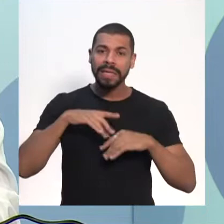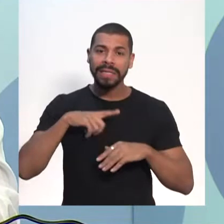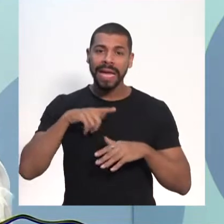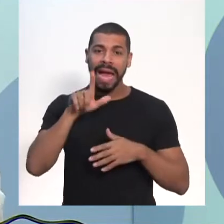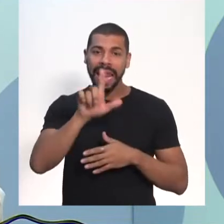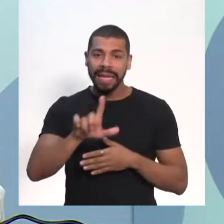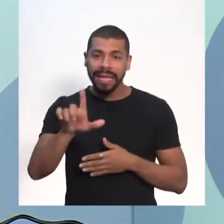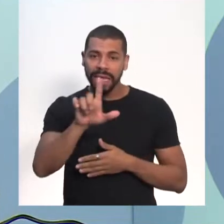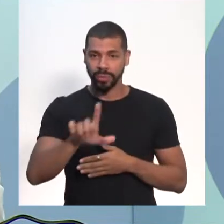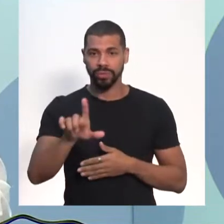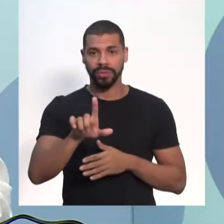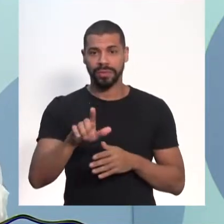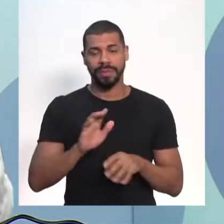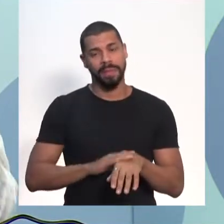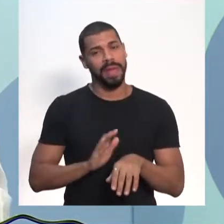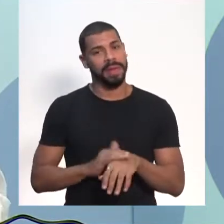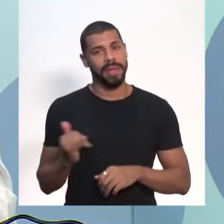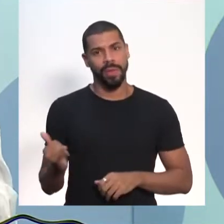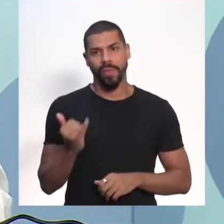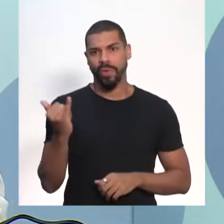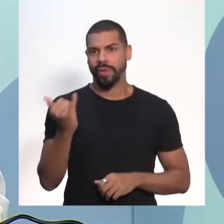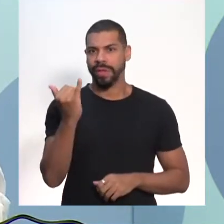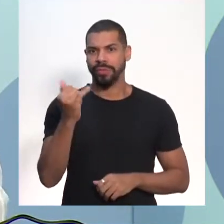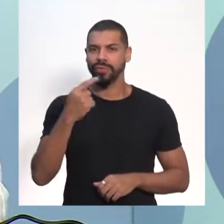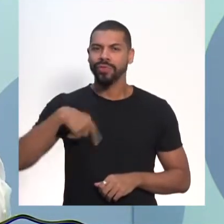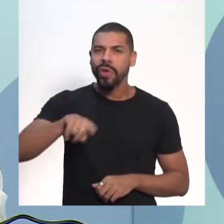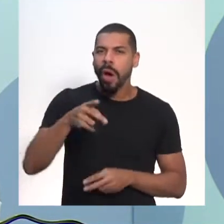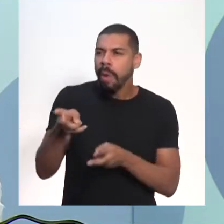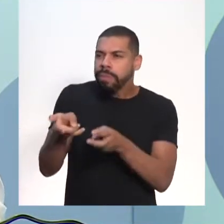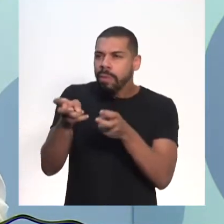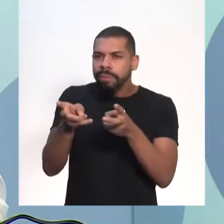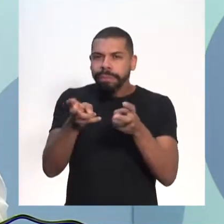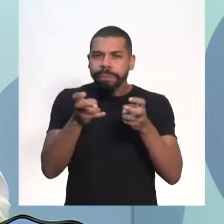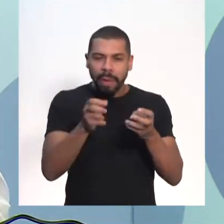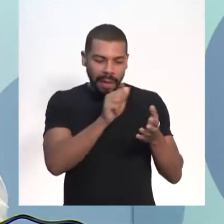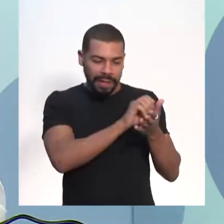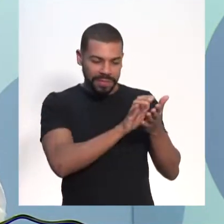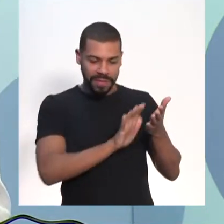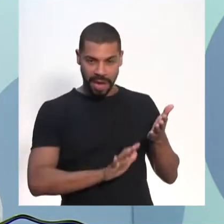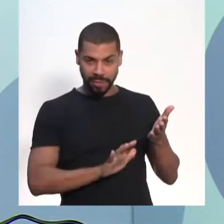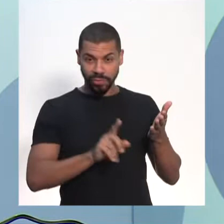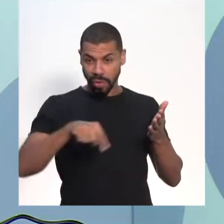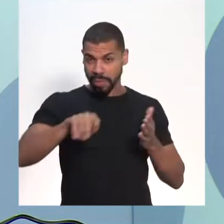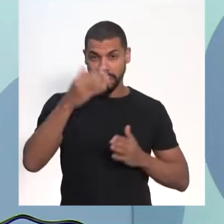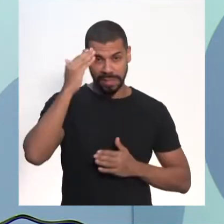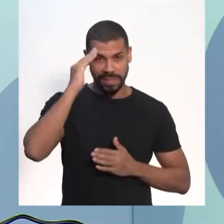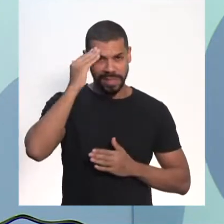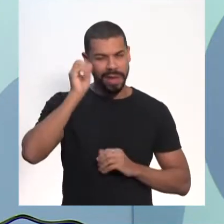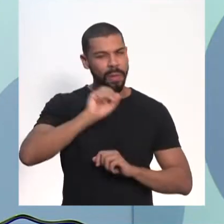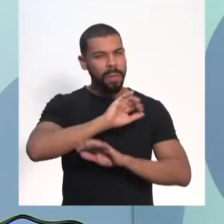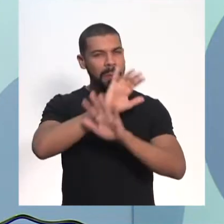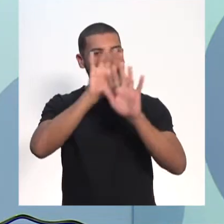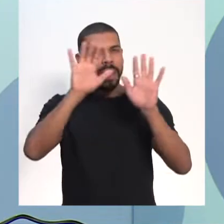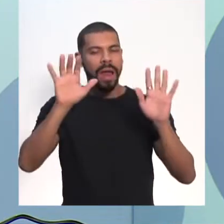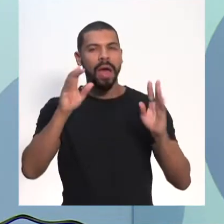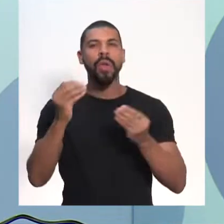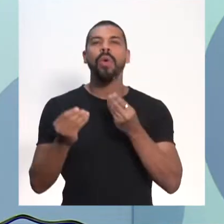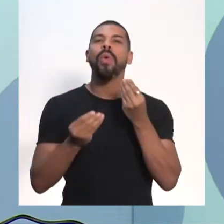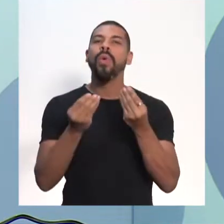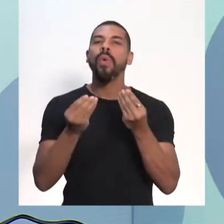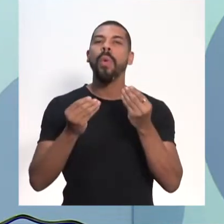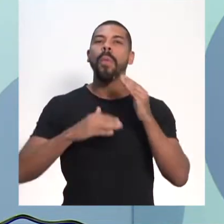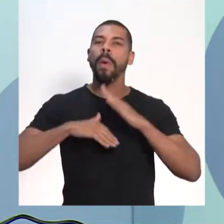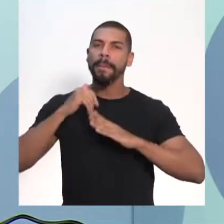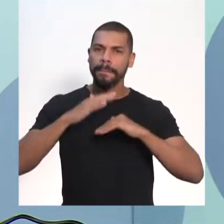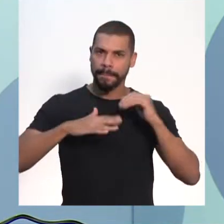literatura, que também são muito importantes. Então, a gente fez esse exercício, tá? Só para vocês entenderem um pouquinho como foi a